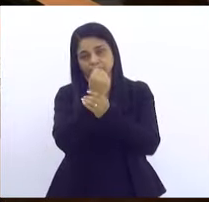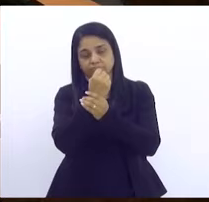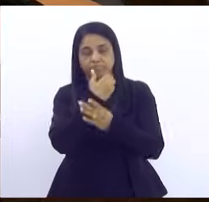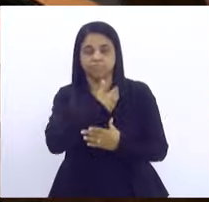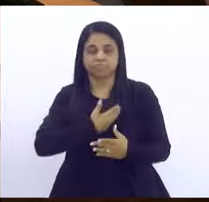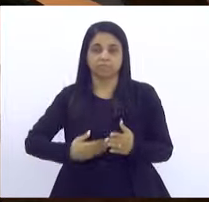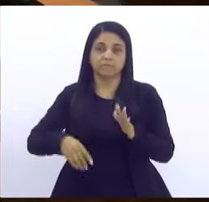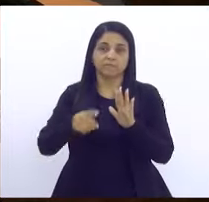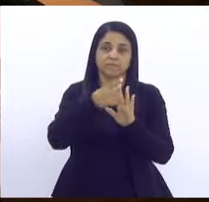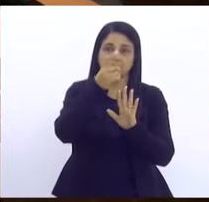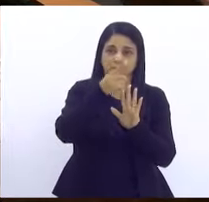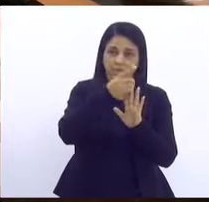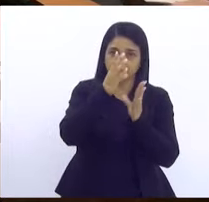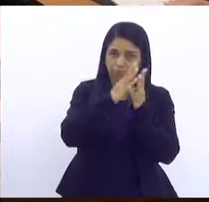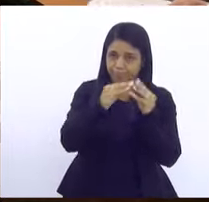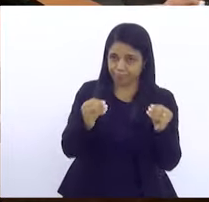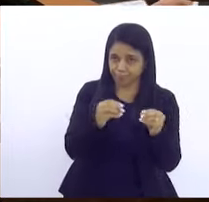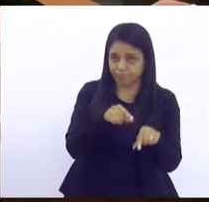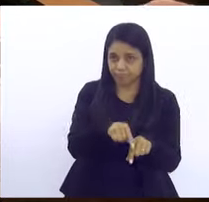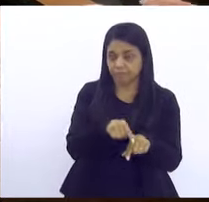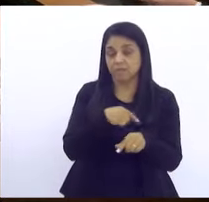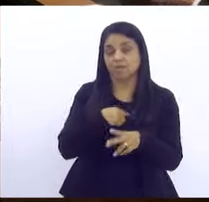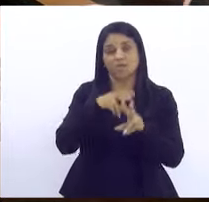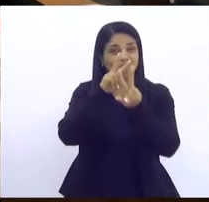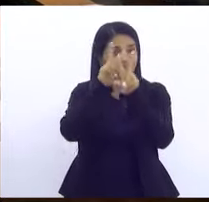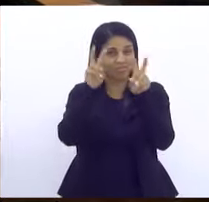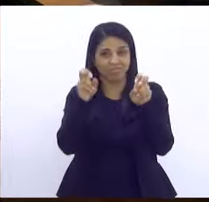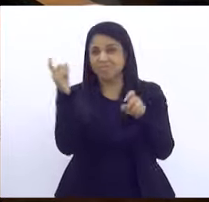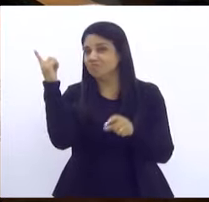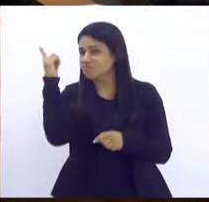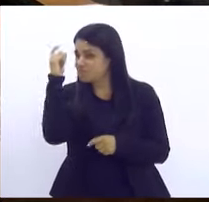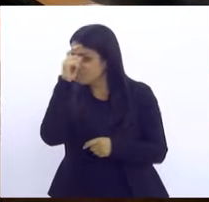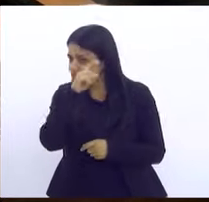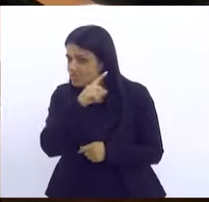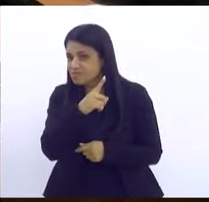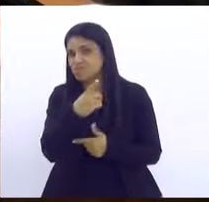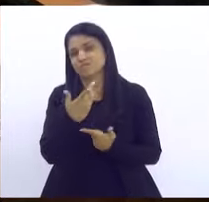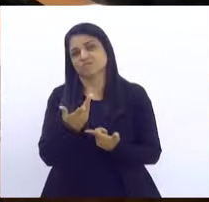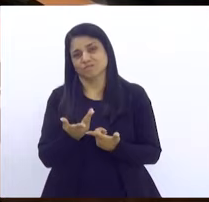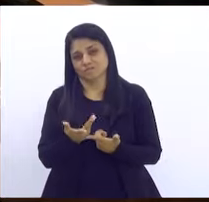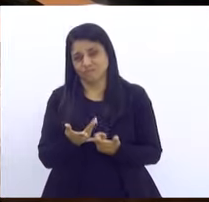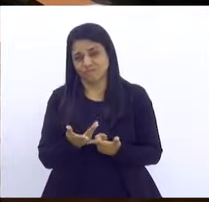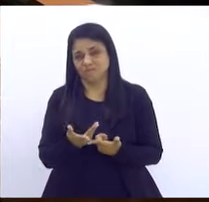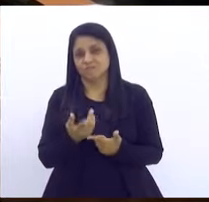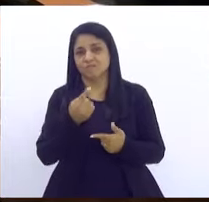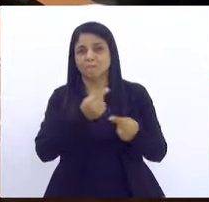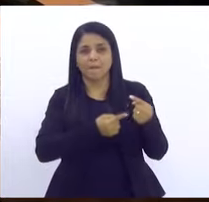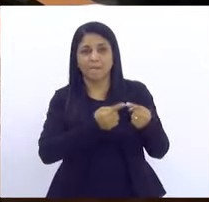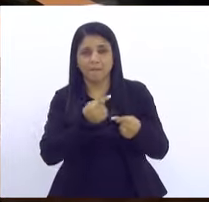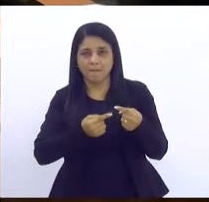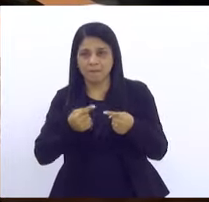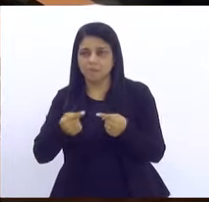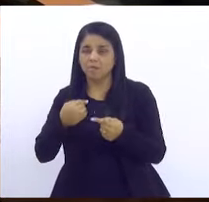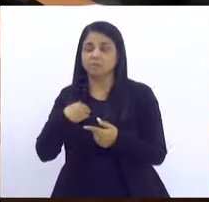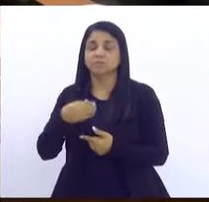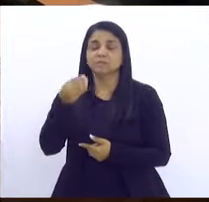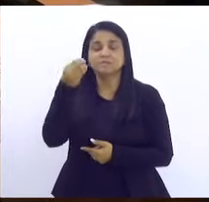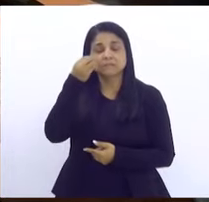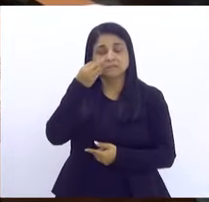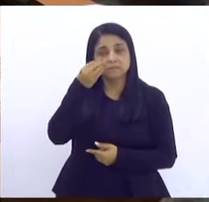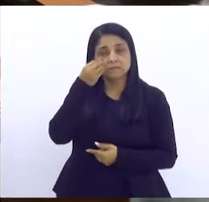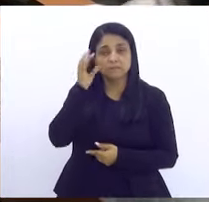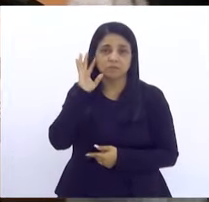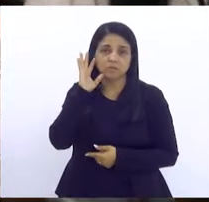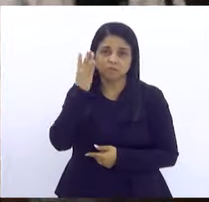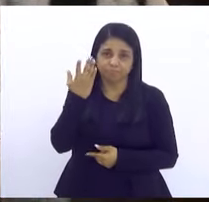Então, a senhora veja que este tema é de uma complexidade maior e, evidentemente, estou tentando debulhar isso tudo,